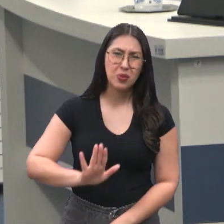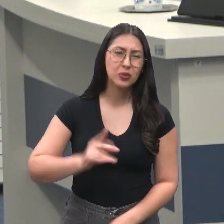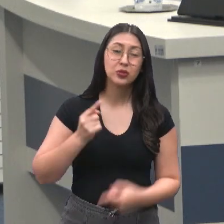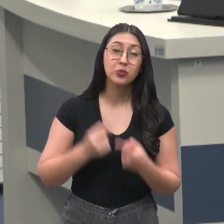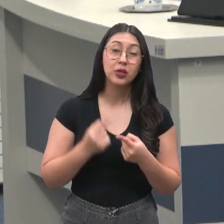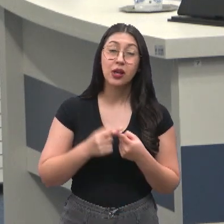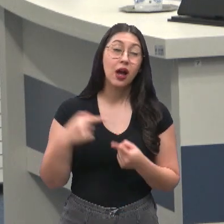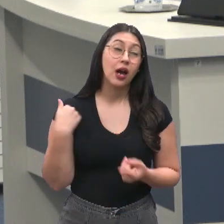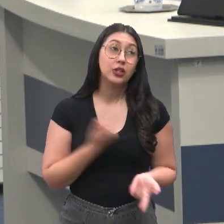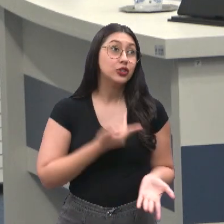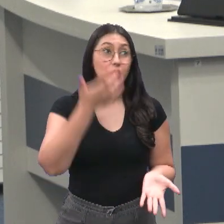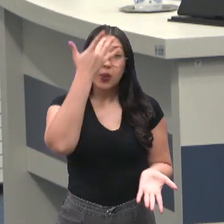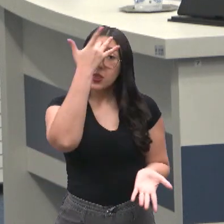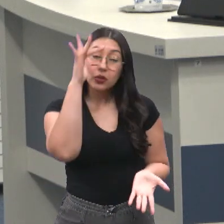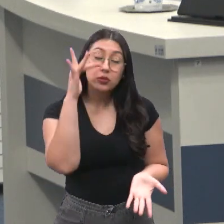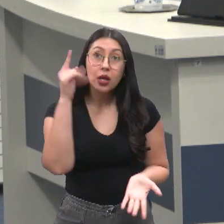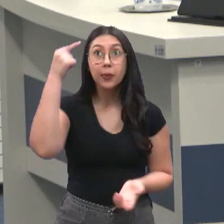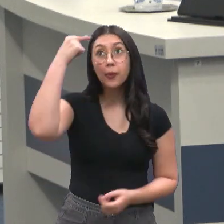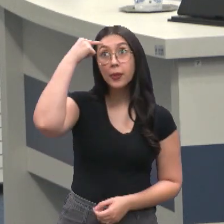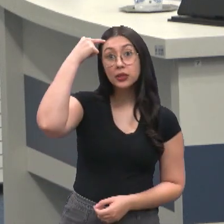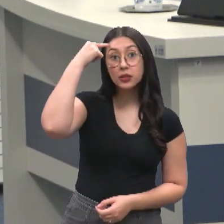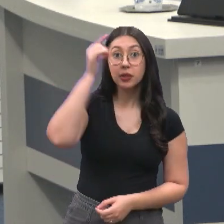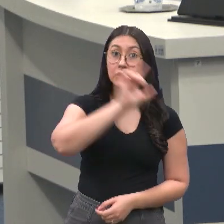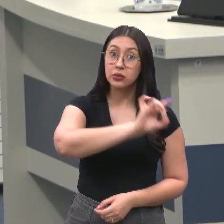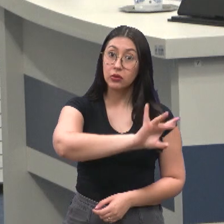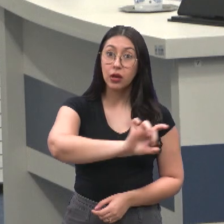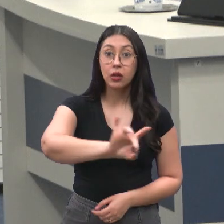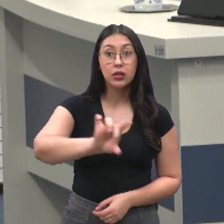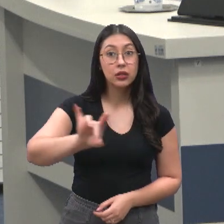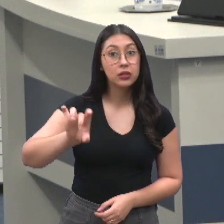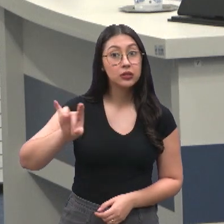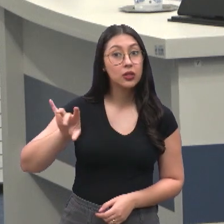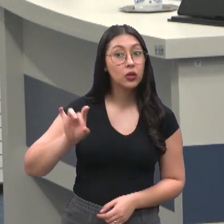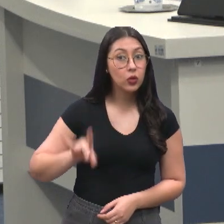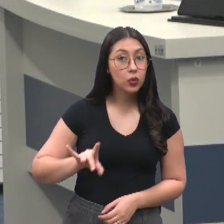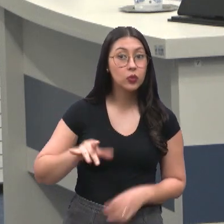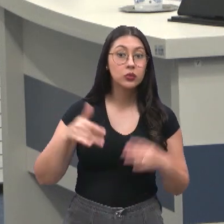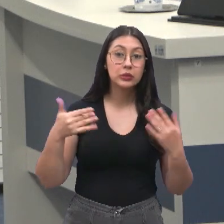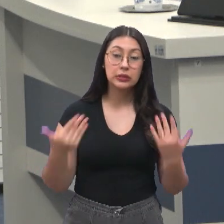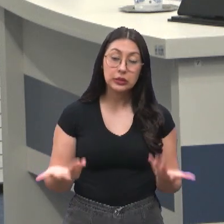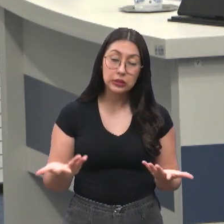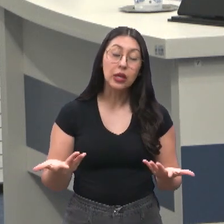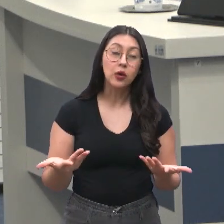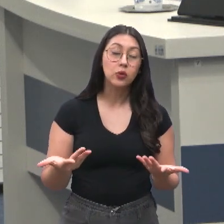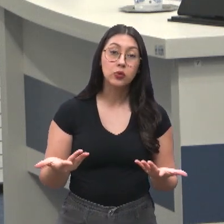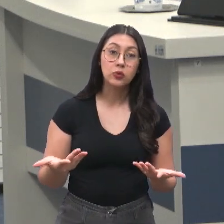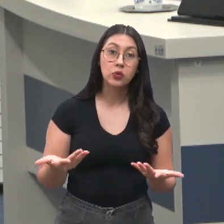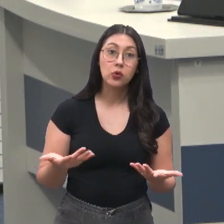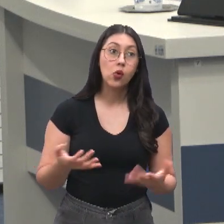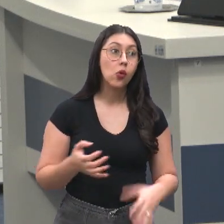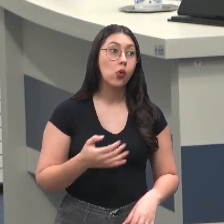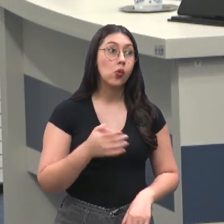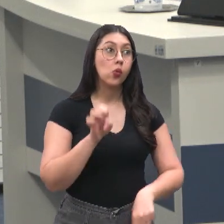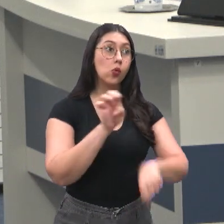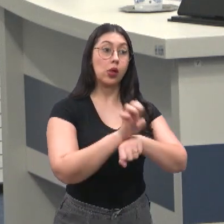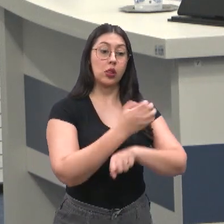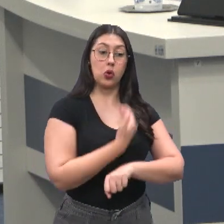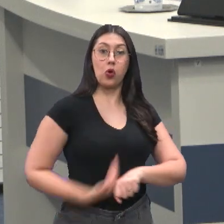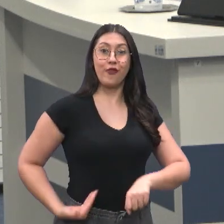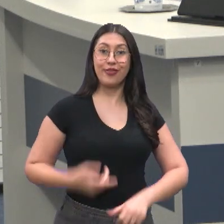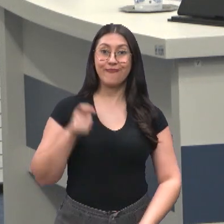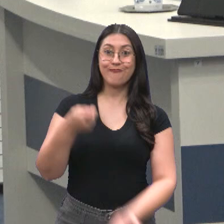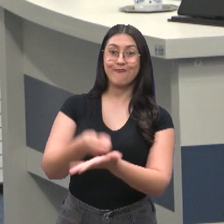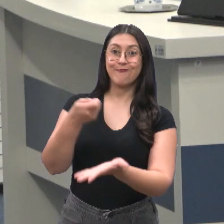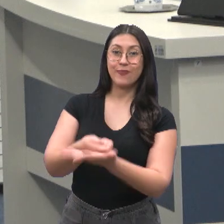sabe o que passa na cabeça daquela mãe, ou daquele pai, ou daquela família. Então, o Estado, ele não pode impor, mas ele